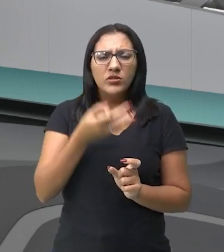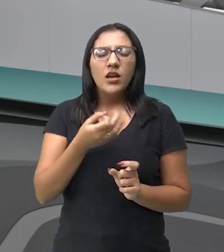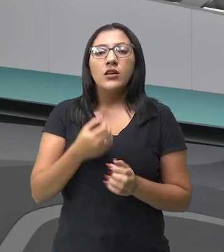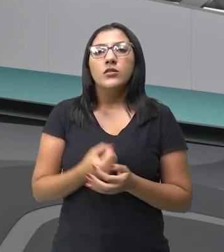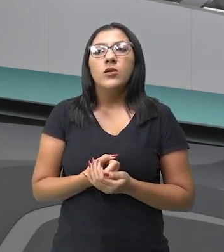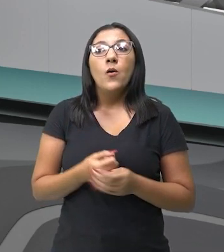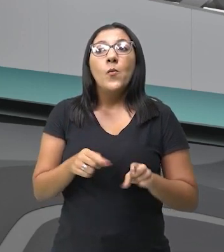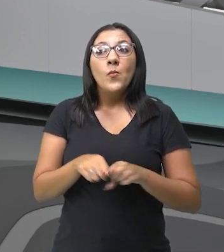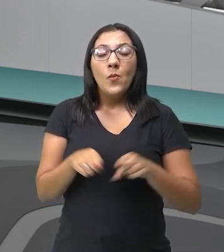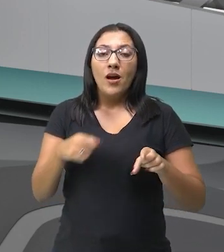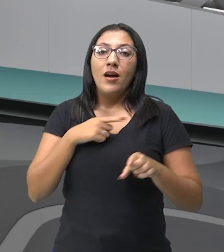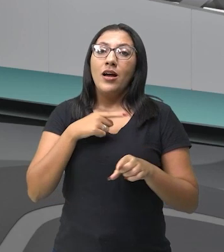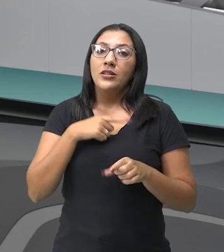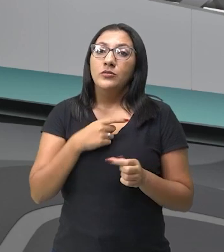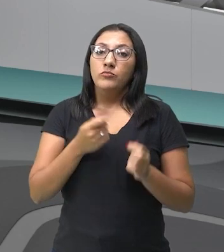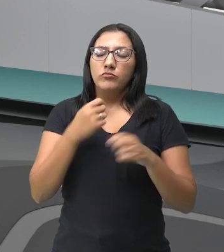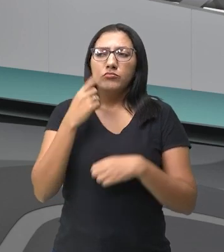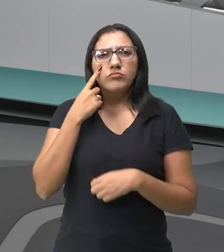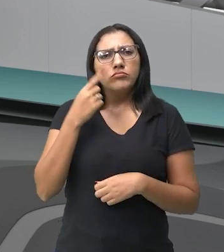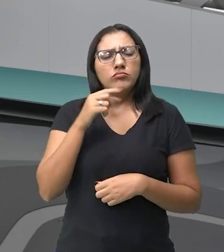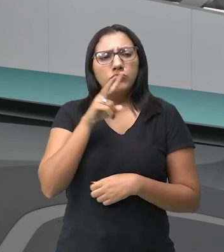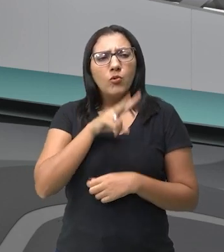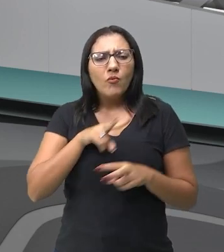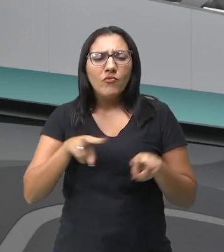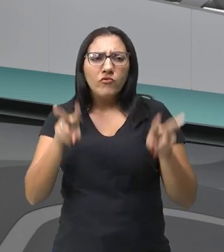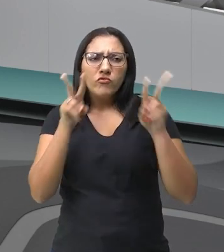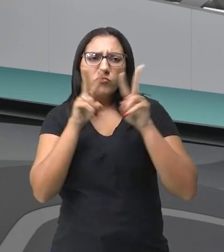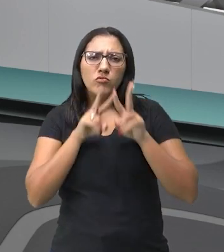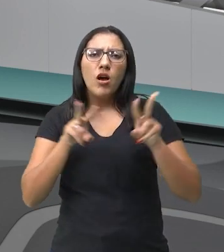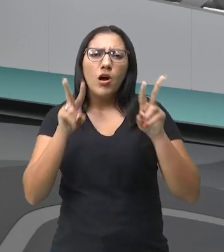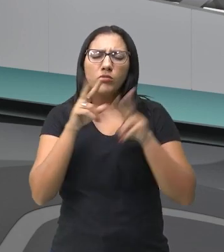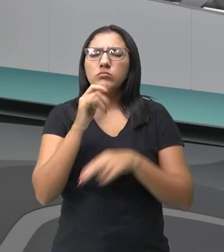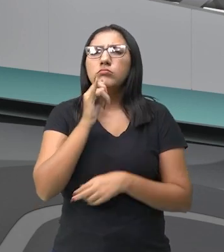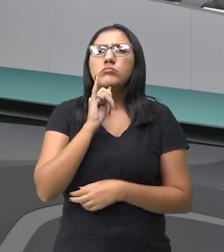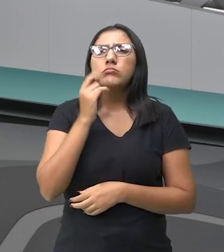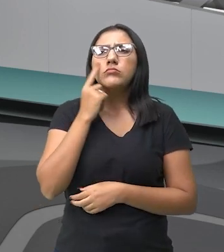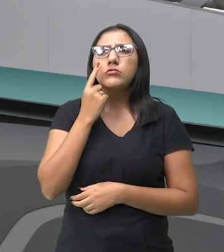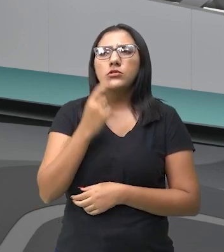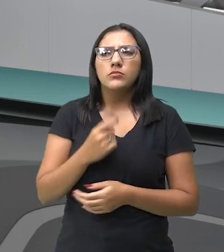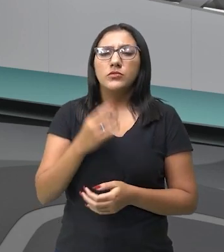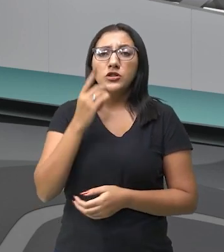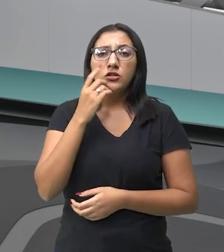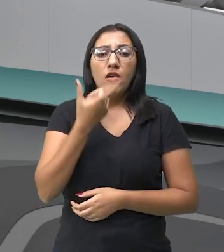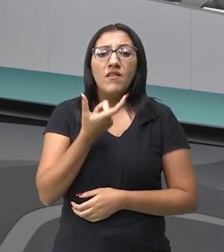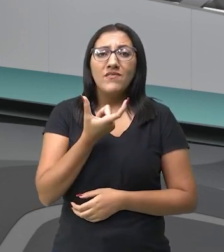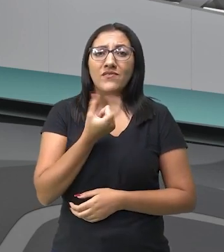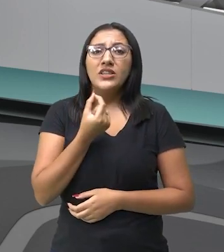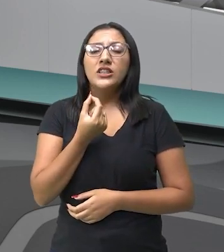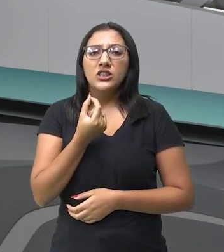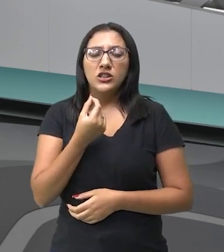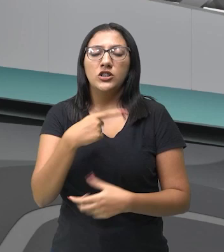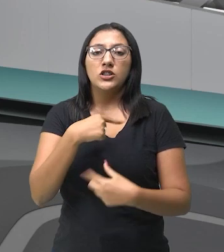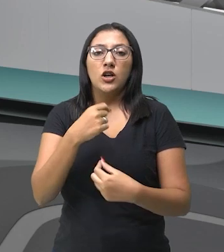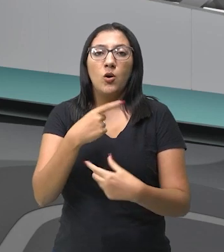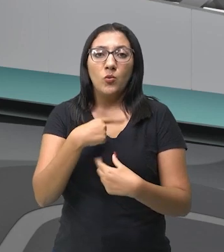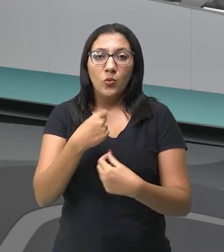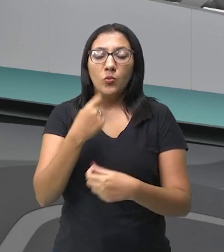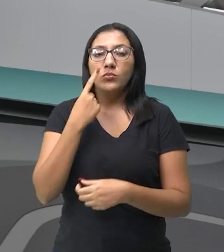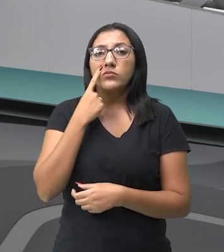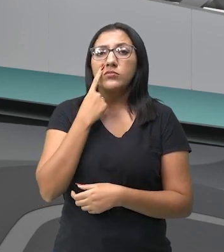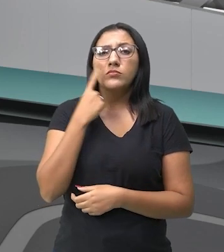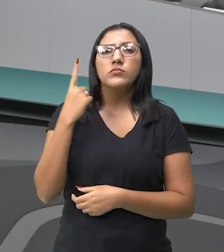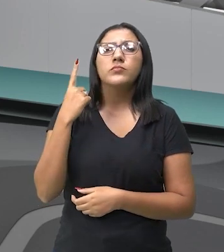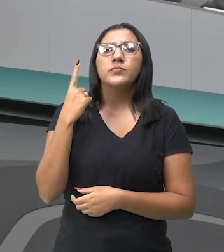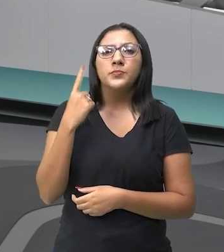gente consegue, no visual, entender que, por exemplo, aqui no dia 20/8, percebam aqui,